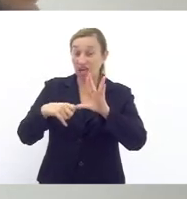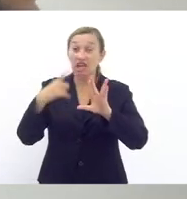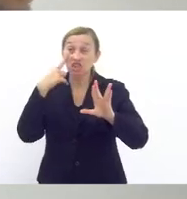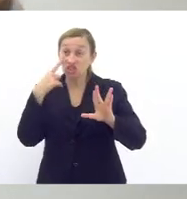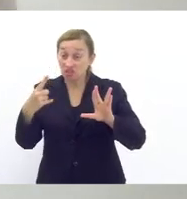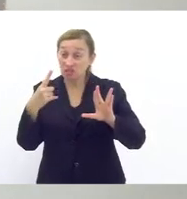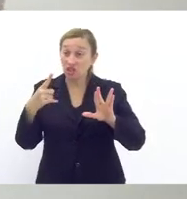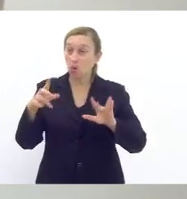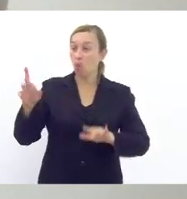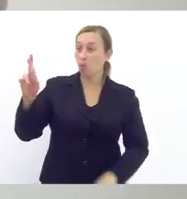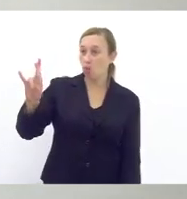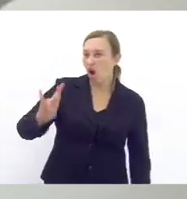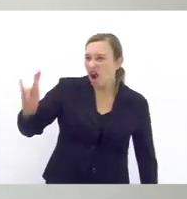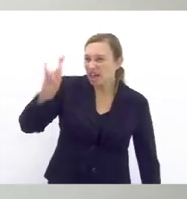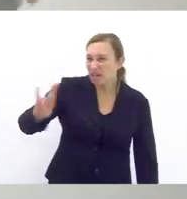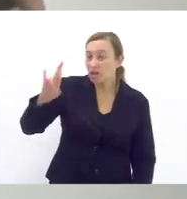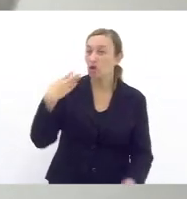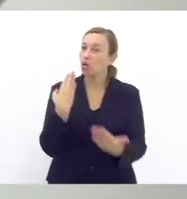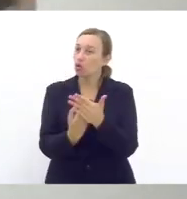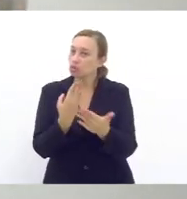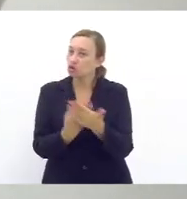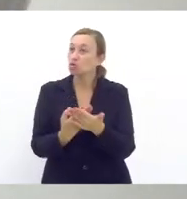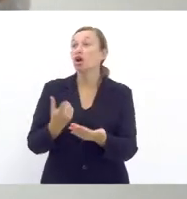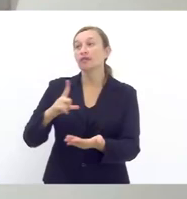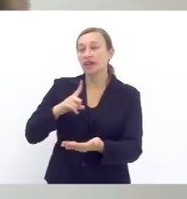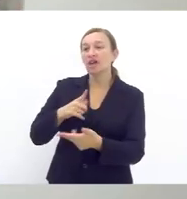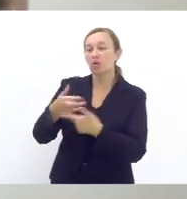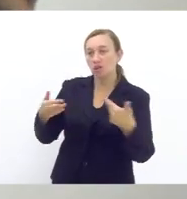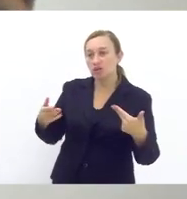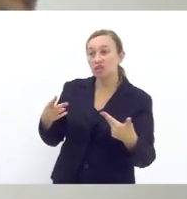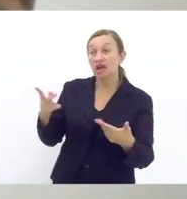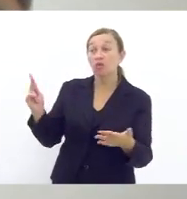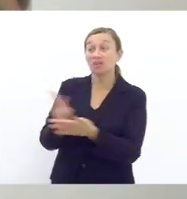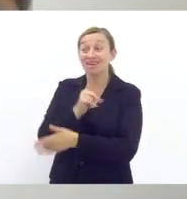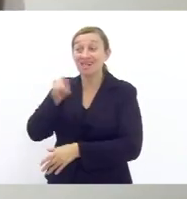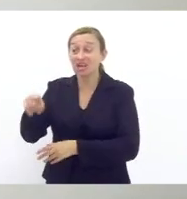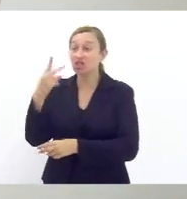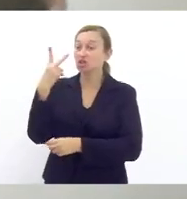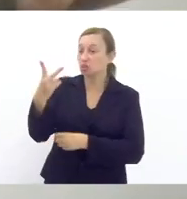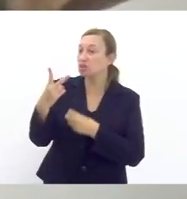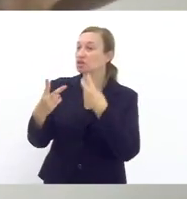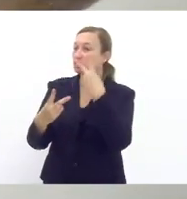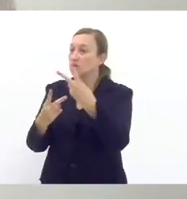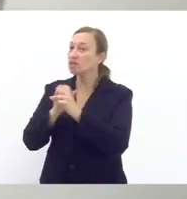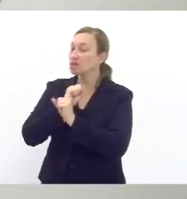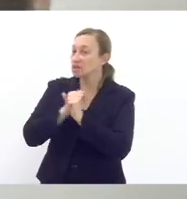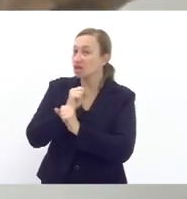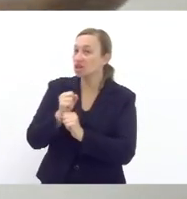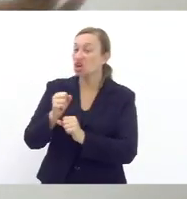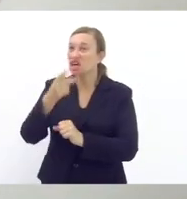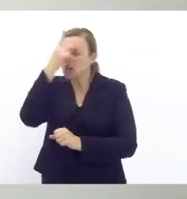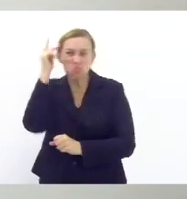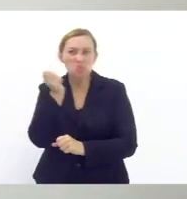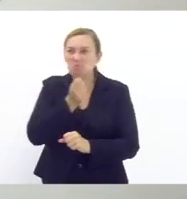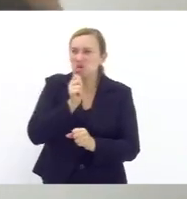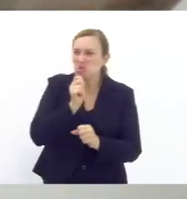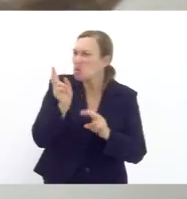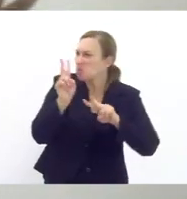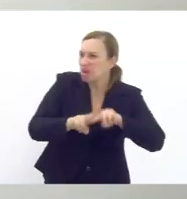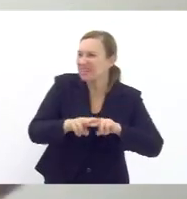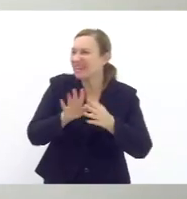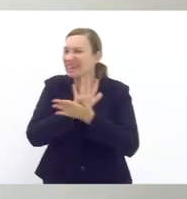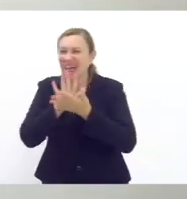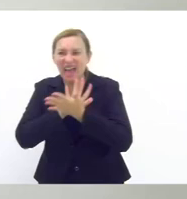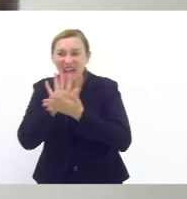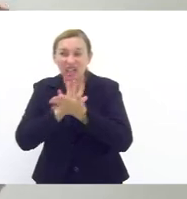porque a tem uma bolha que acontece de dois em dois anos ali que ninguém é vive Penteado ninguém sofre processo